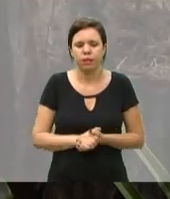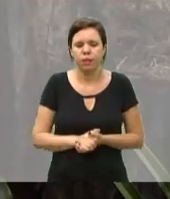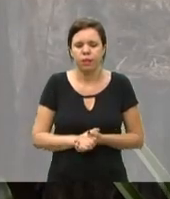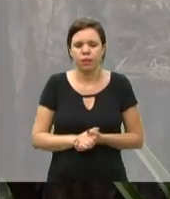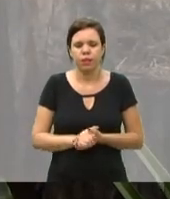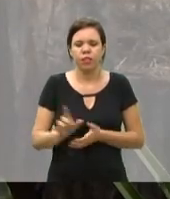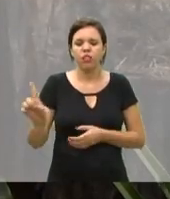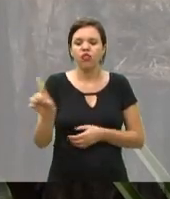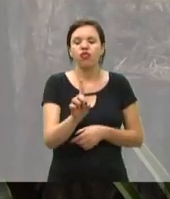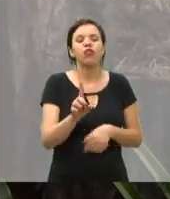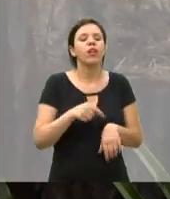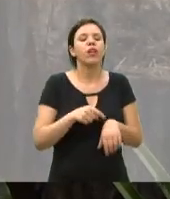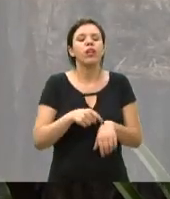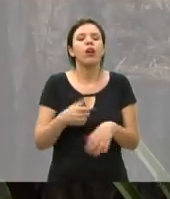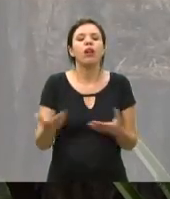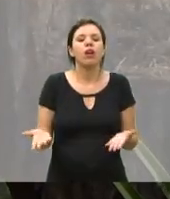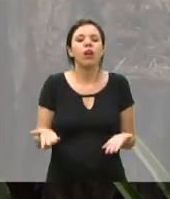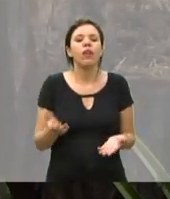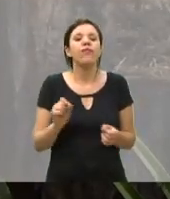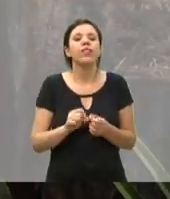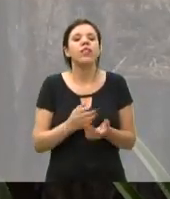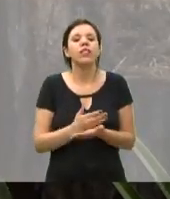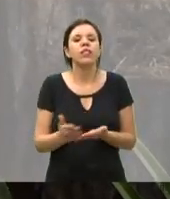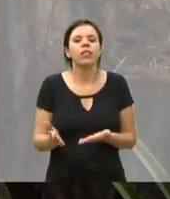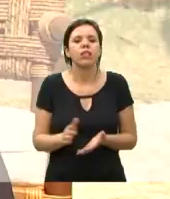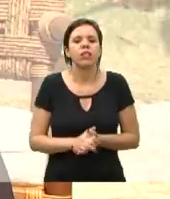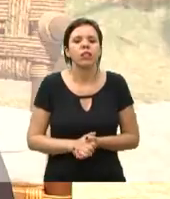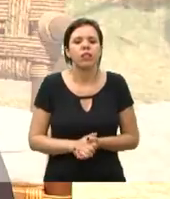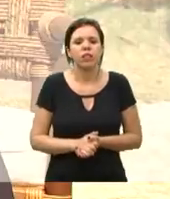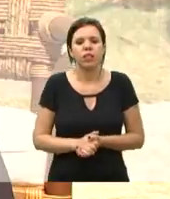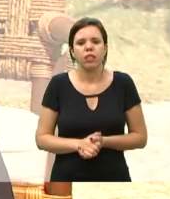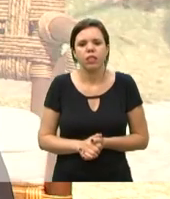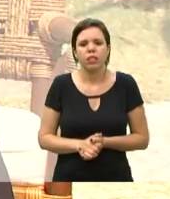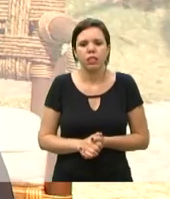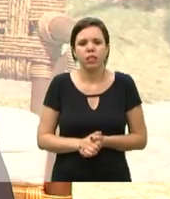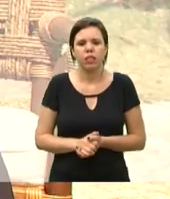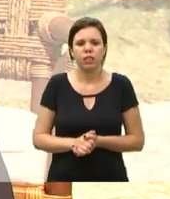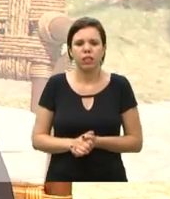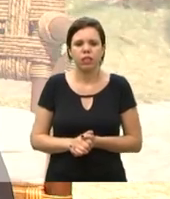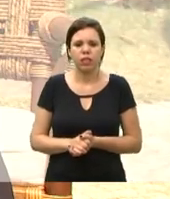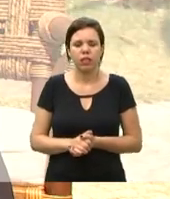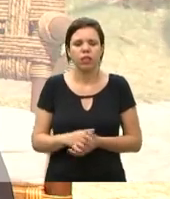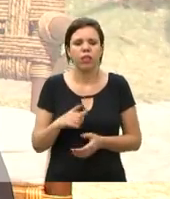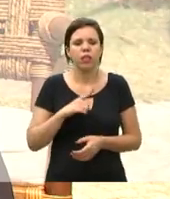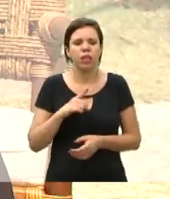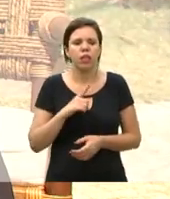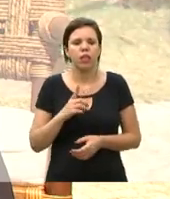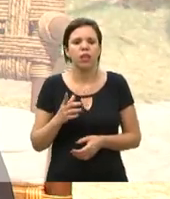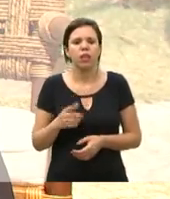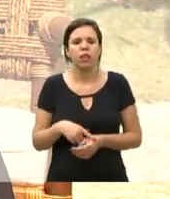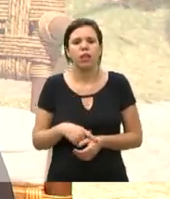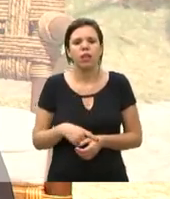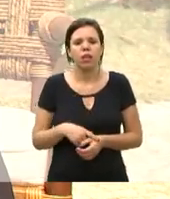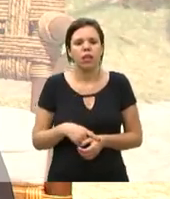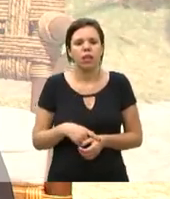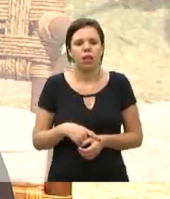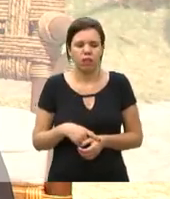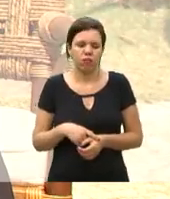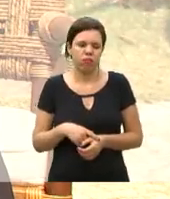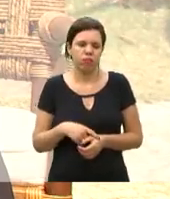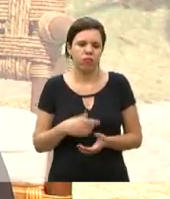eles chegam aqui que horário? O que, que eles já começam a fazer? Eles têm opção de